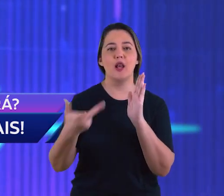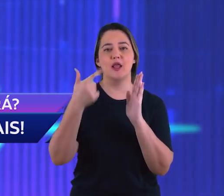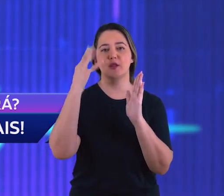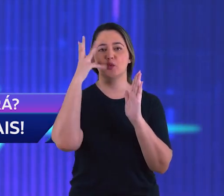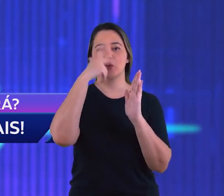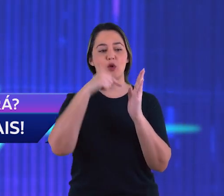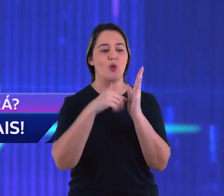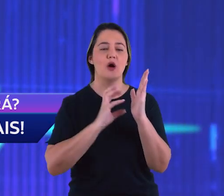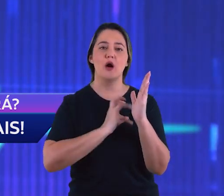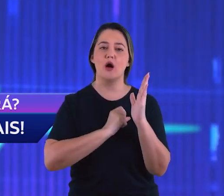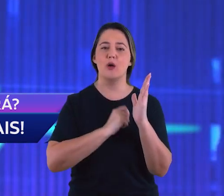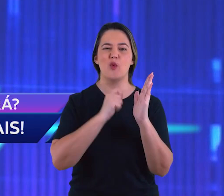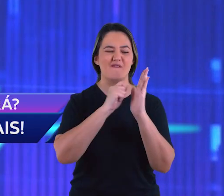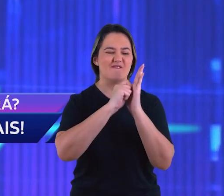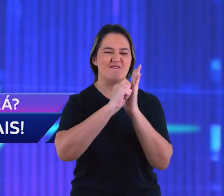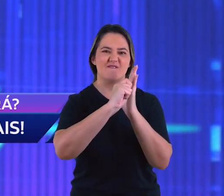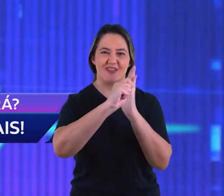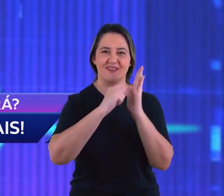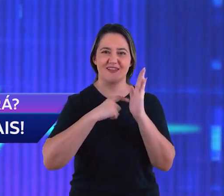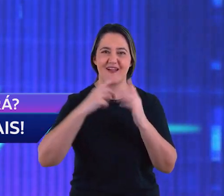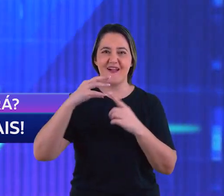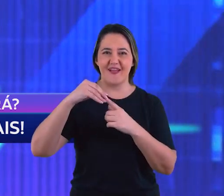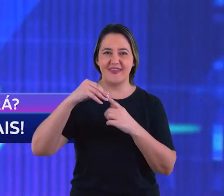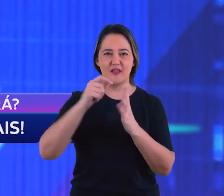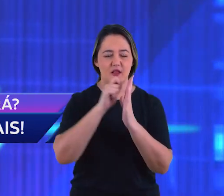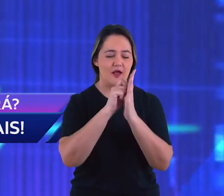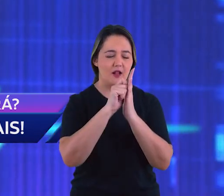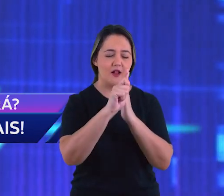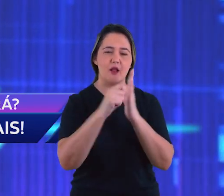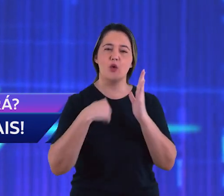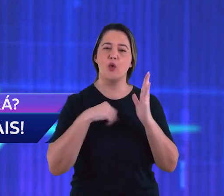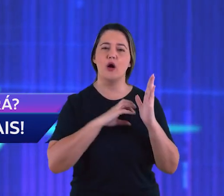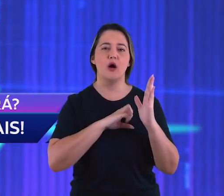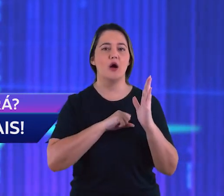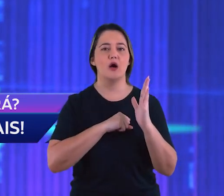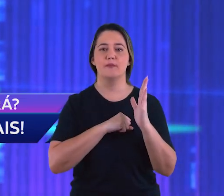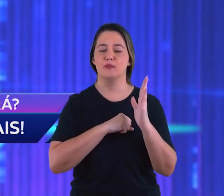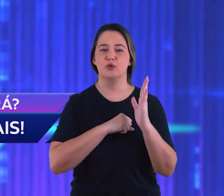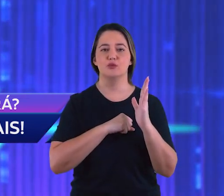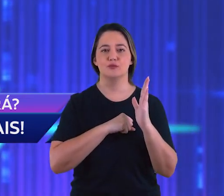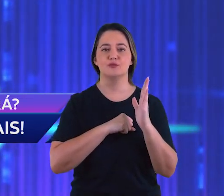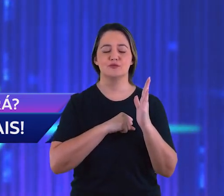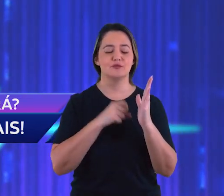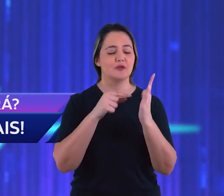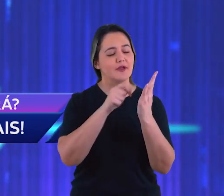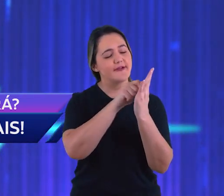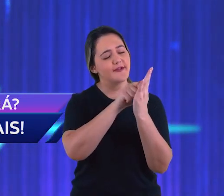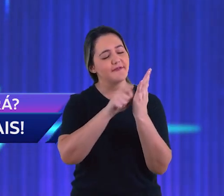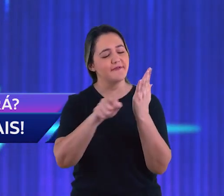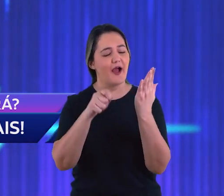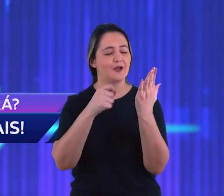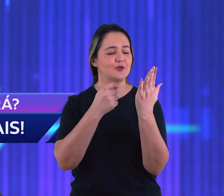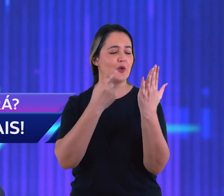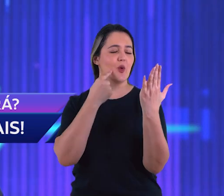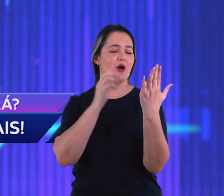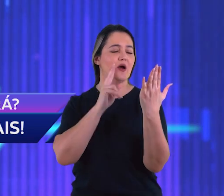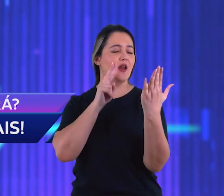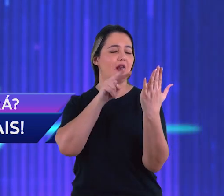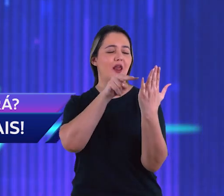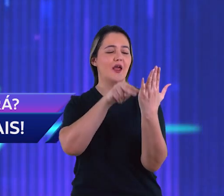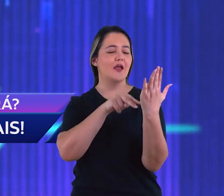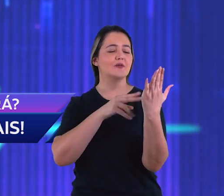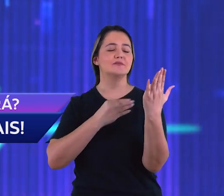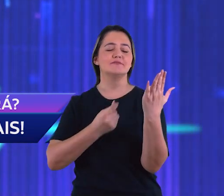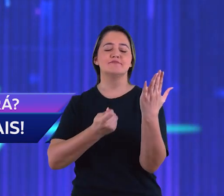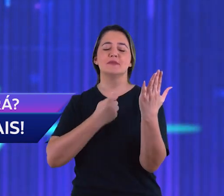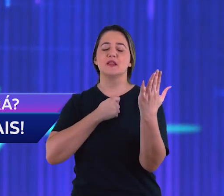versos que você tem na Bíblia e você marca, grifa, sublinha? Esse é um que está assim na minha Bíblia. Está grifado, tem coisa escrita